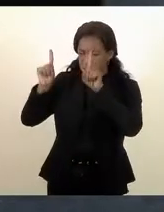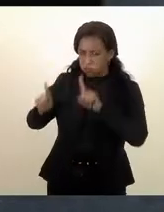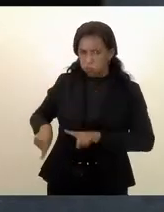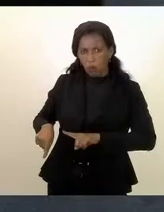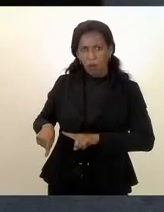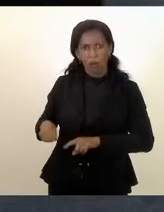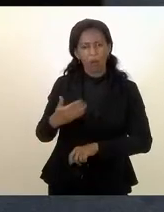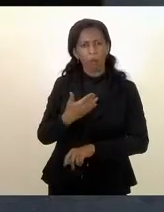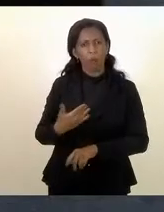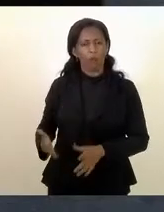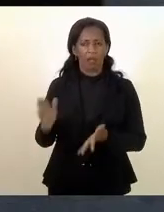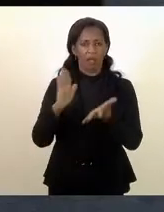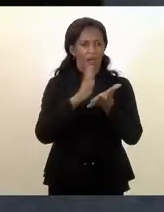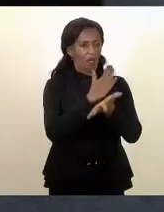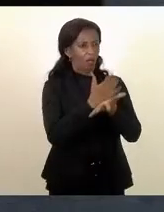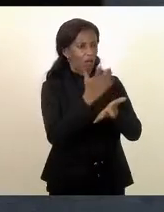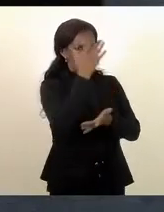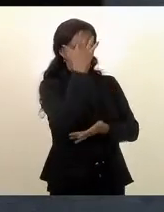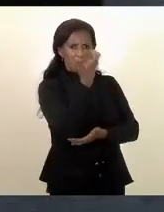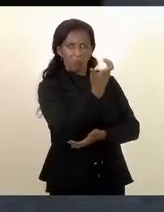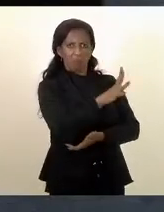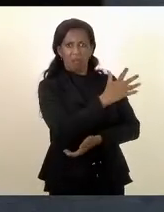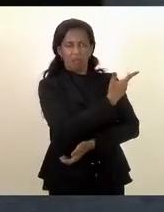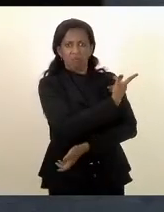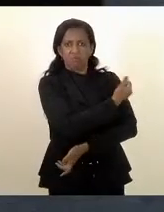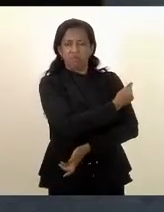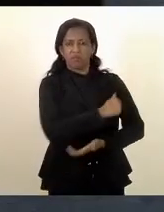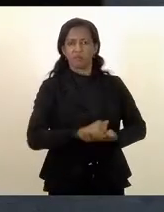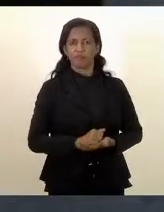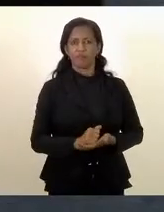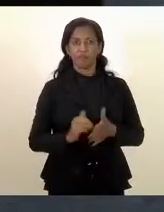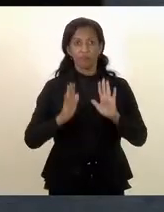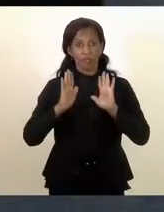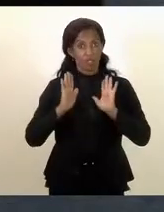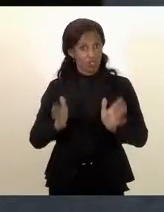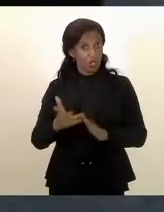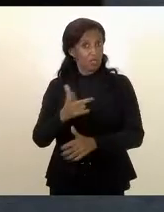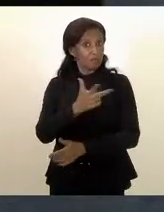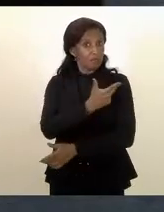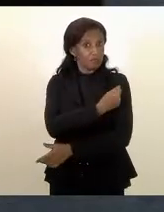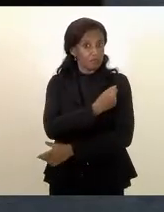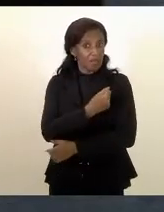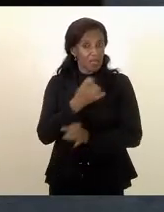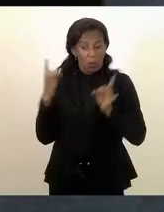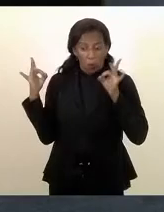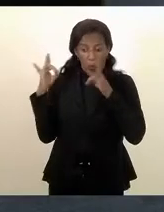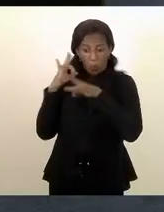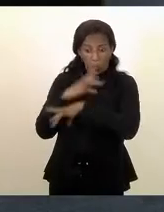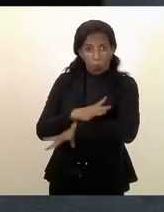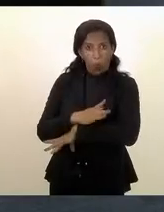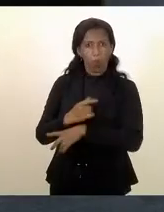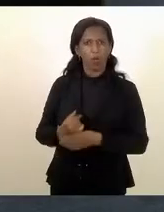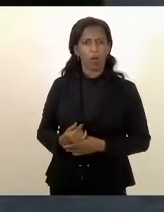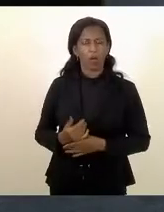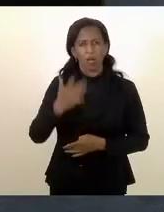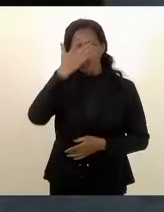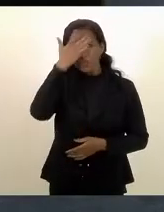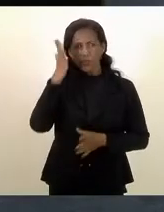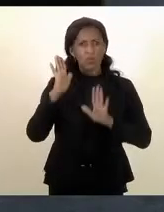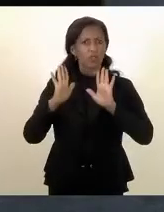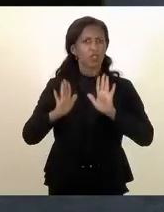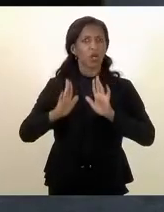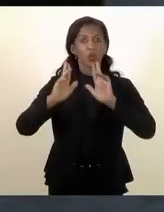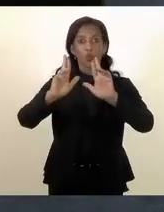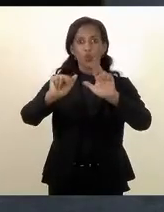de alguns que porventura não queiram tomar a vacina já que se a vacina é tão eficaz assim as pessoas que tomarem